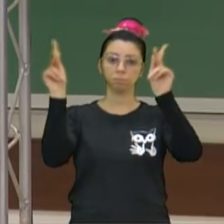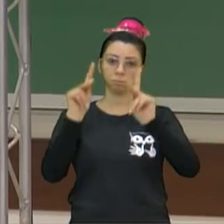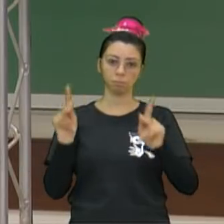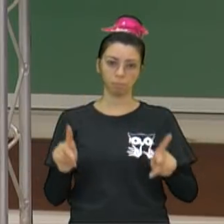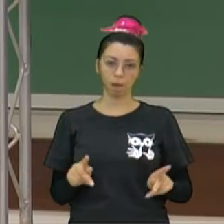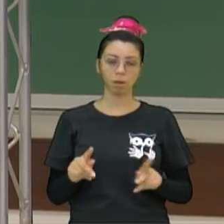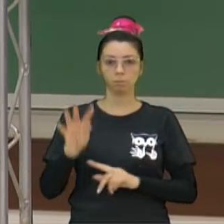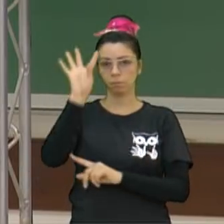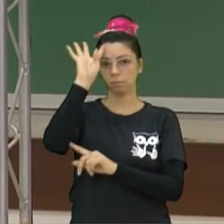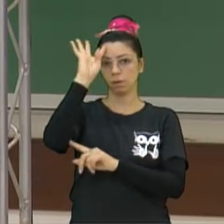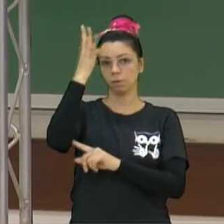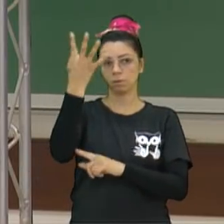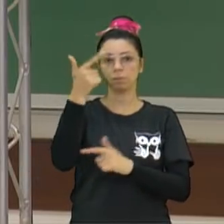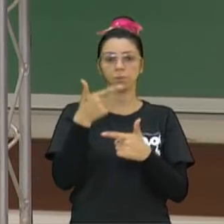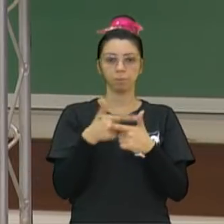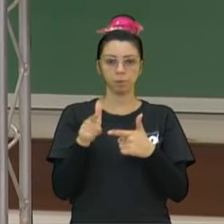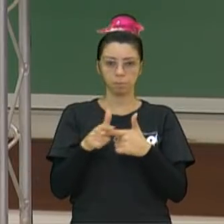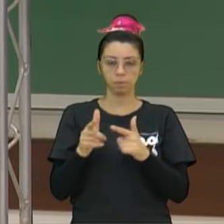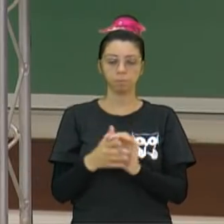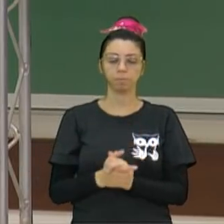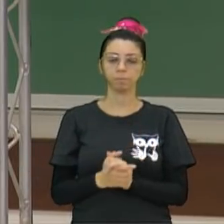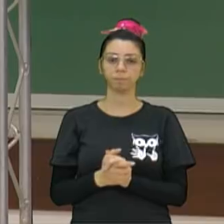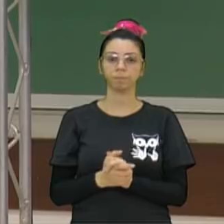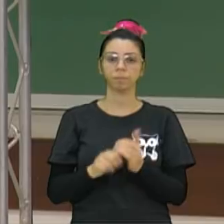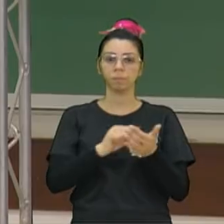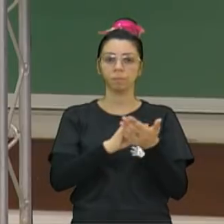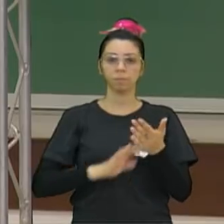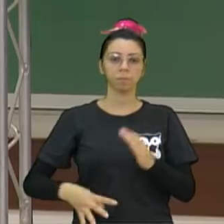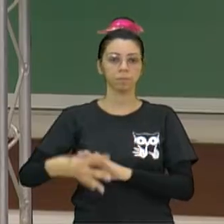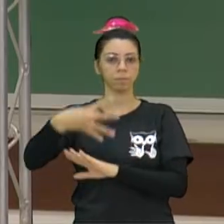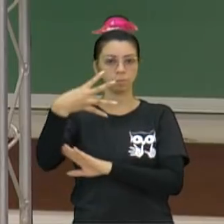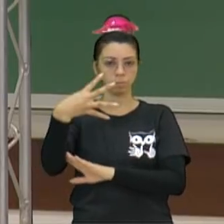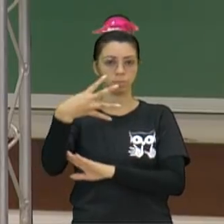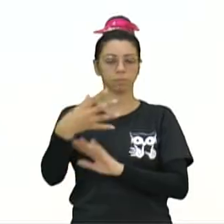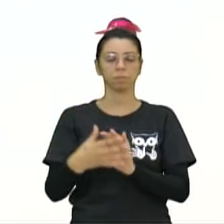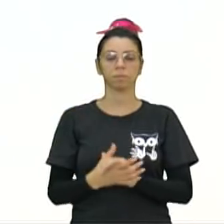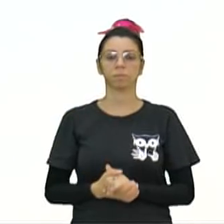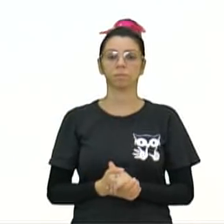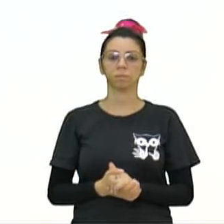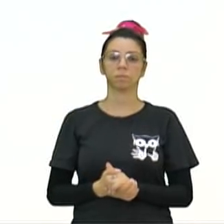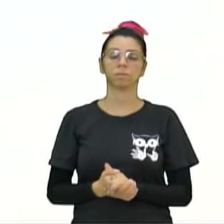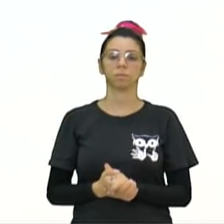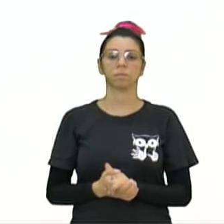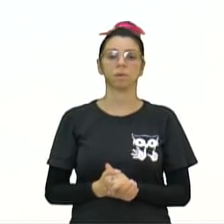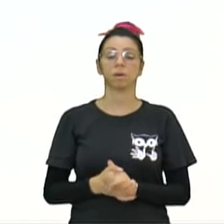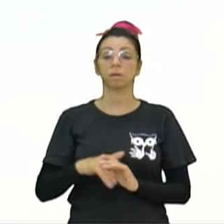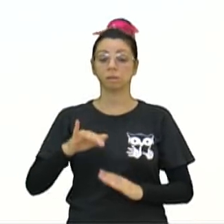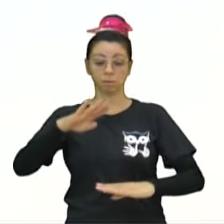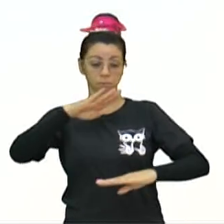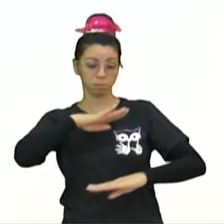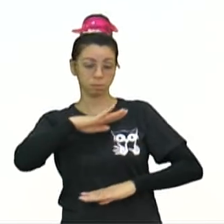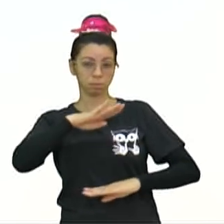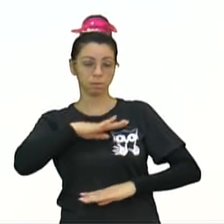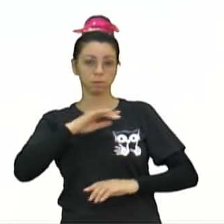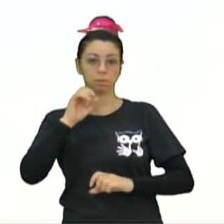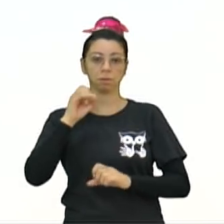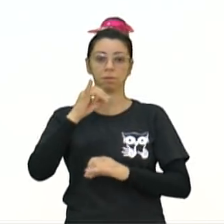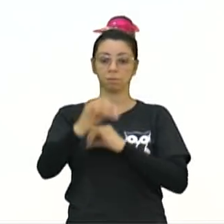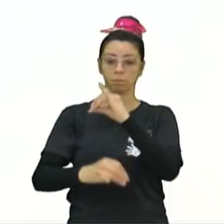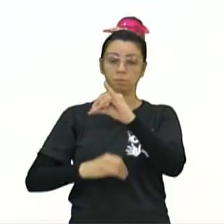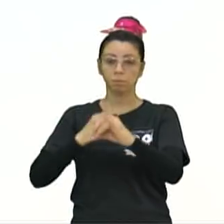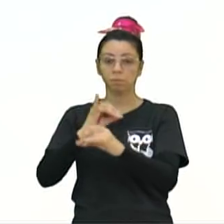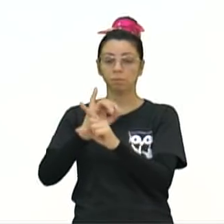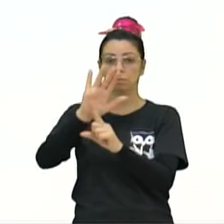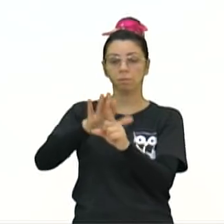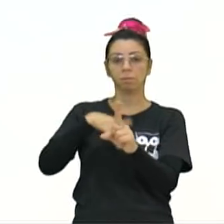conflito. Questão 4 agora. Vamos ler. Se alguma situação de cyberbullying acontecesse com